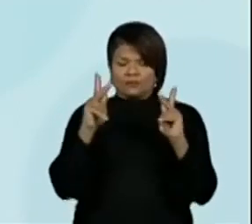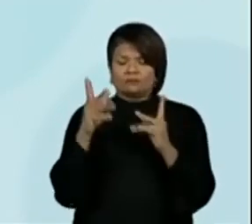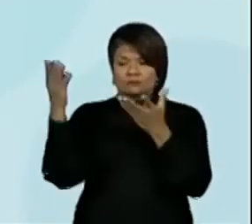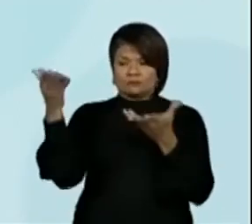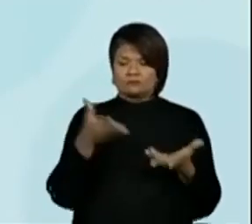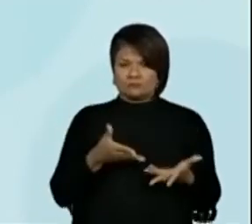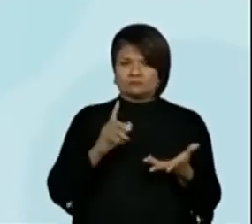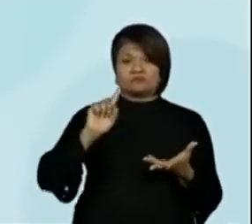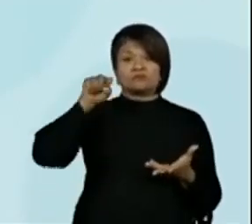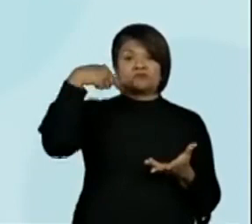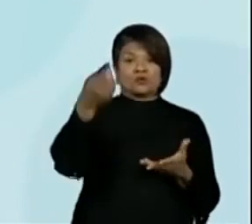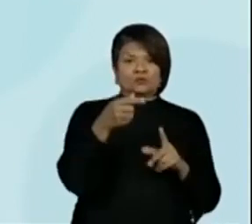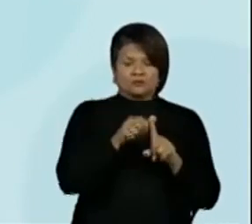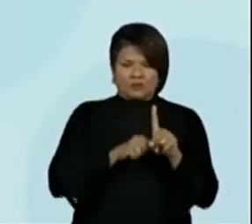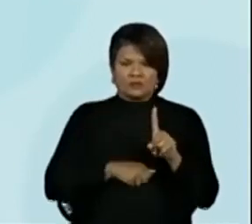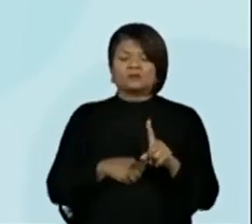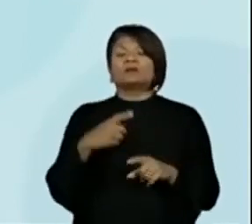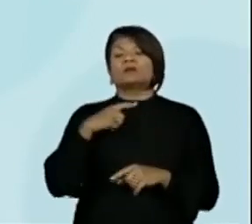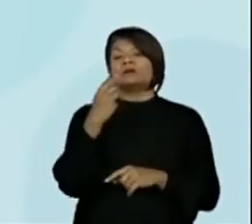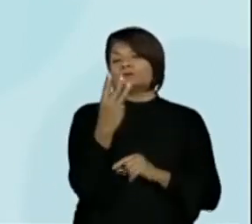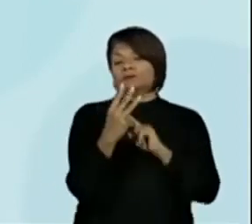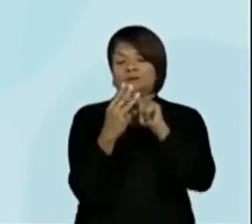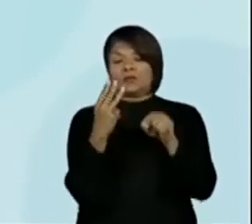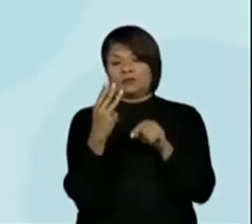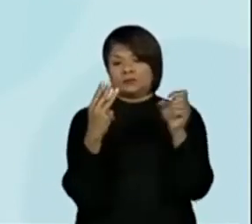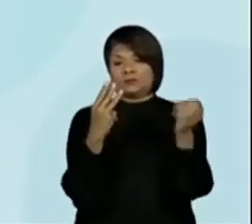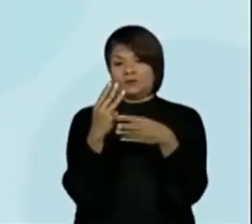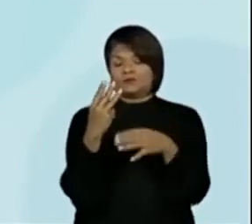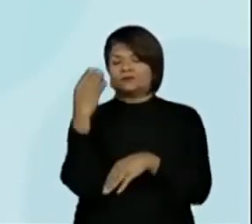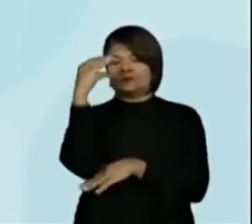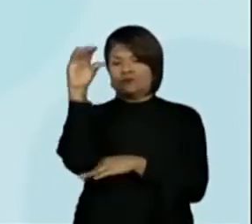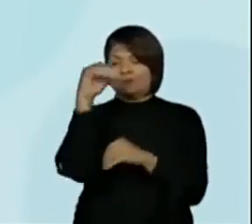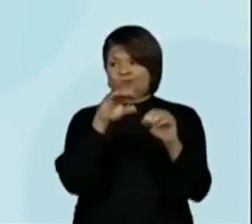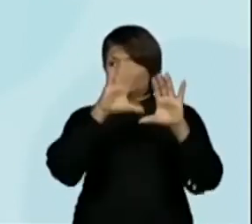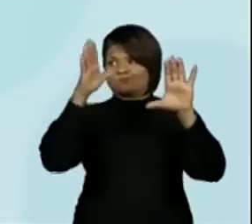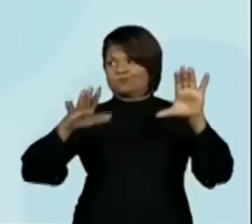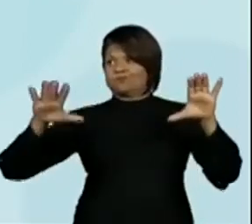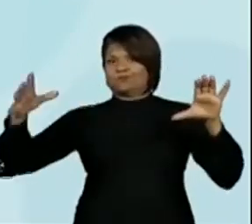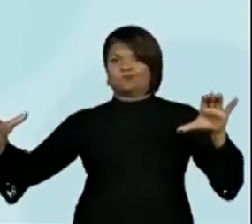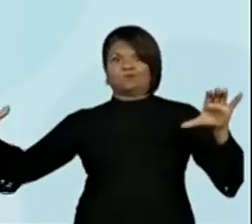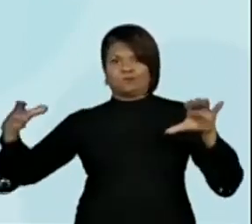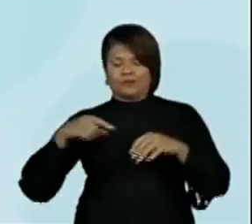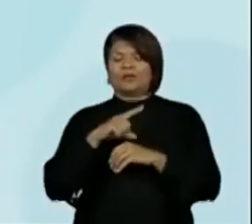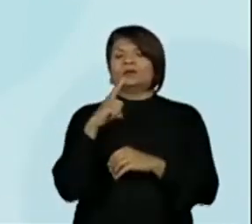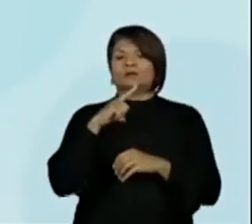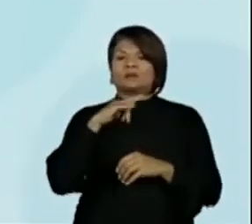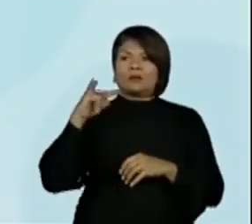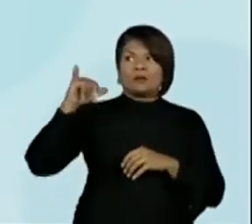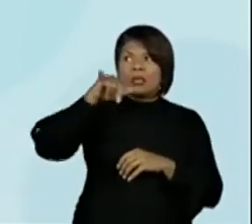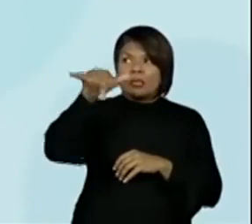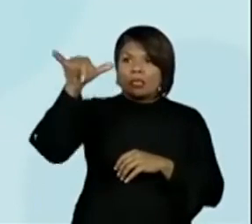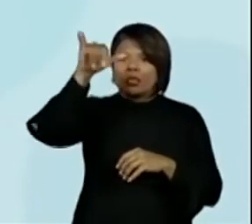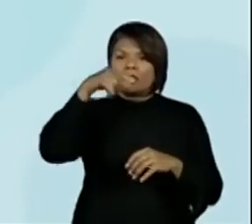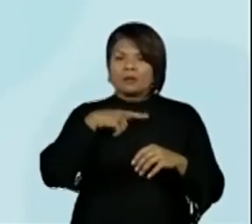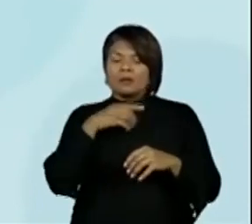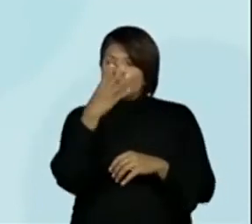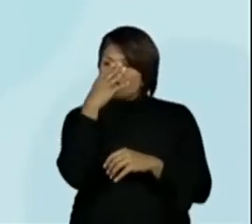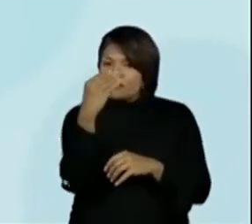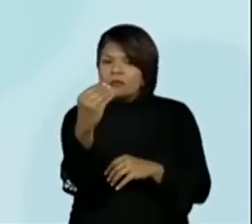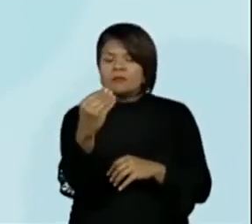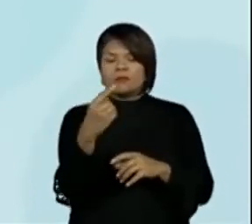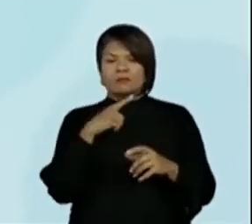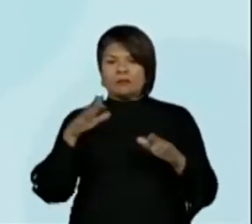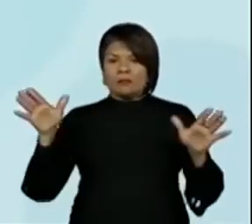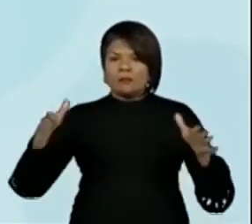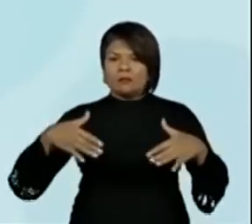mês 3 novos inusitados visitantes. O Tiranossauro Rex, Velociraptor e o Pterossauro. Eles irão